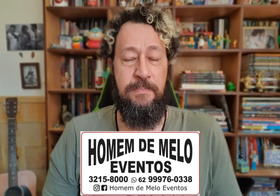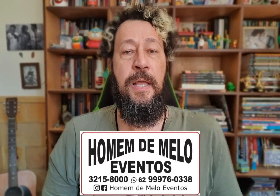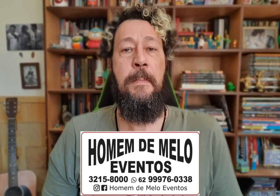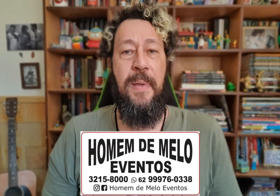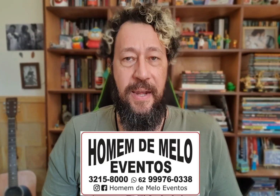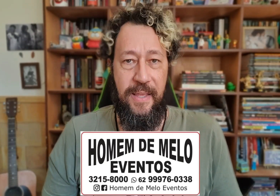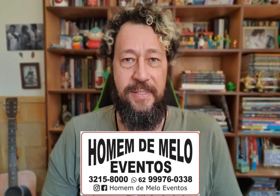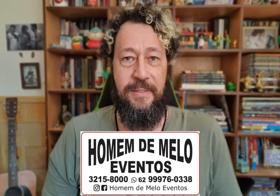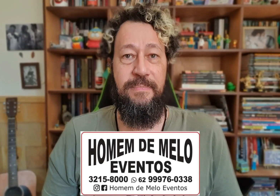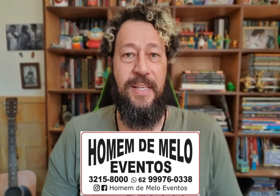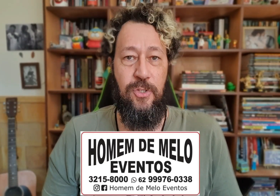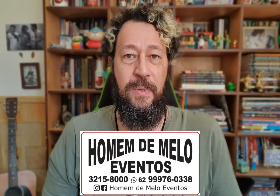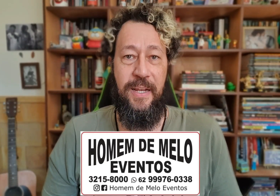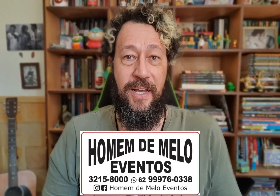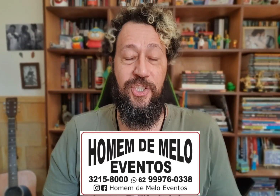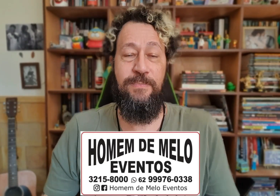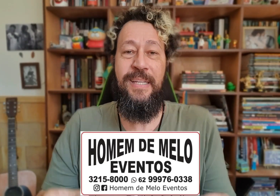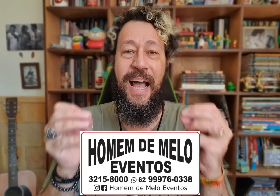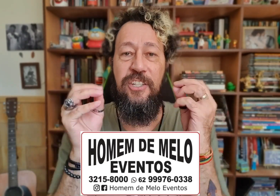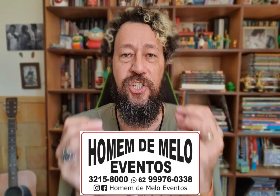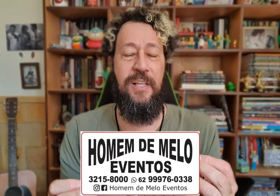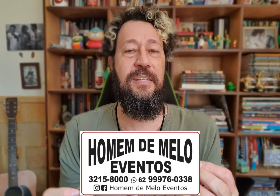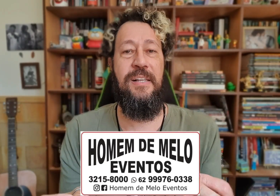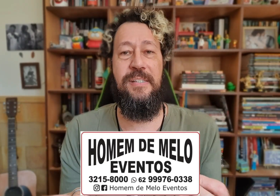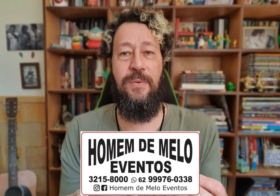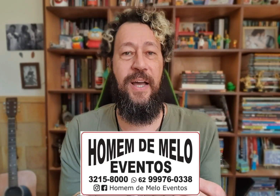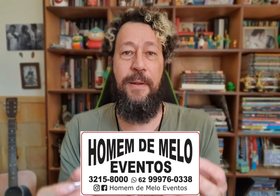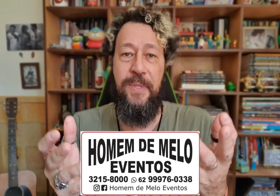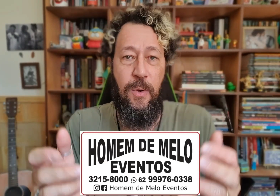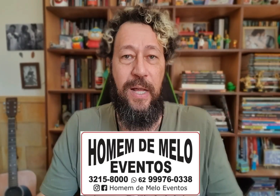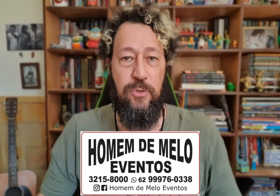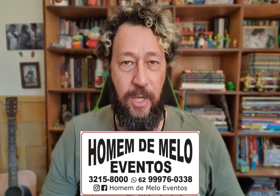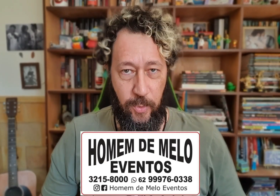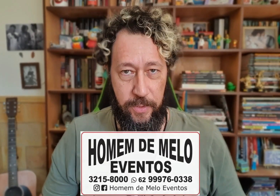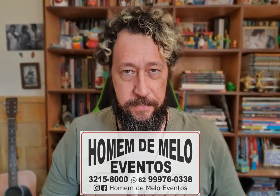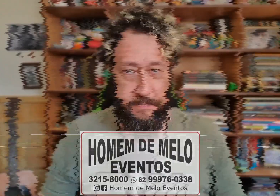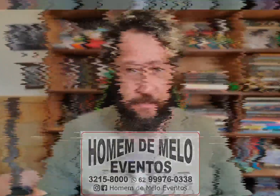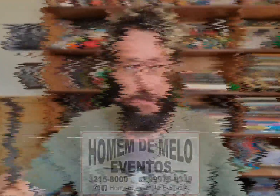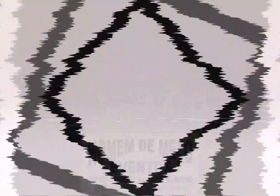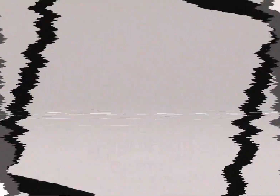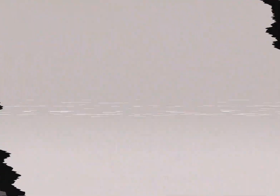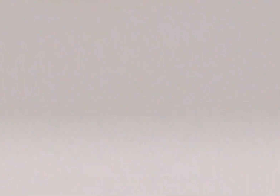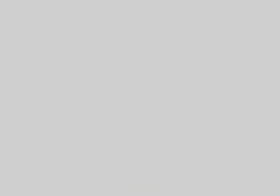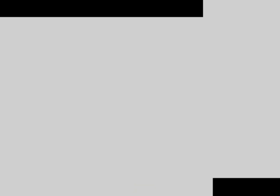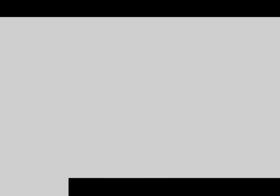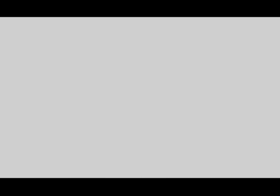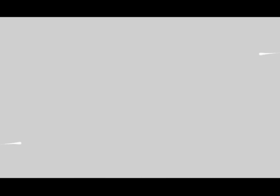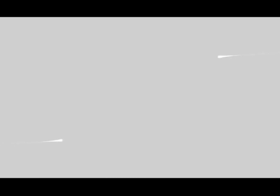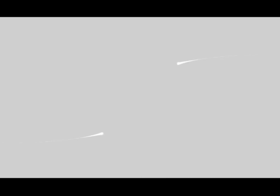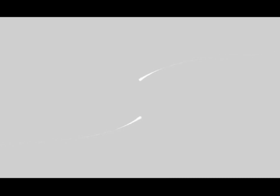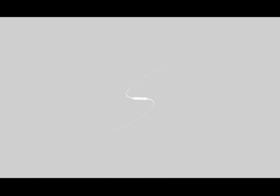partiram merecem essa homenagem a digitalização cara é um ato de amor